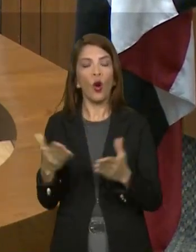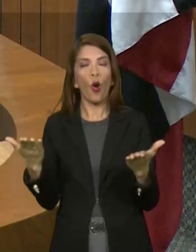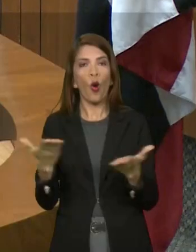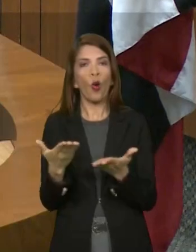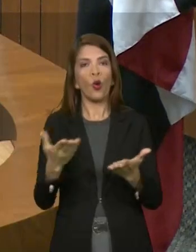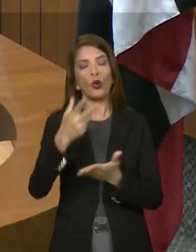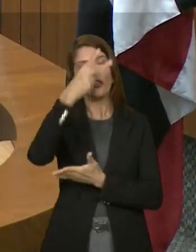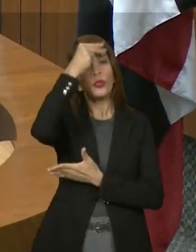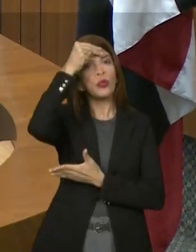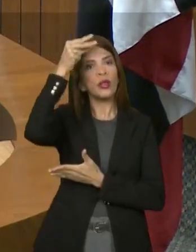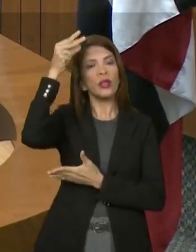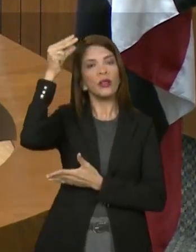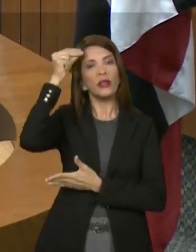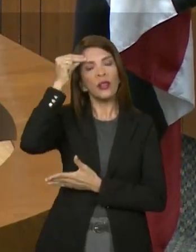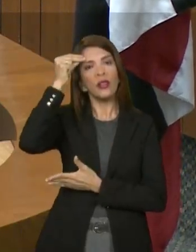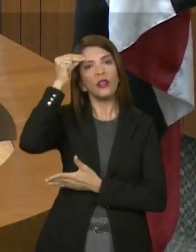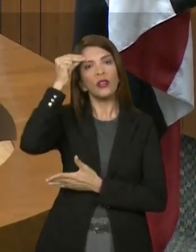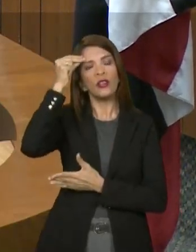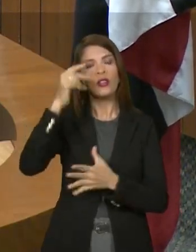cidade de Imperatriz.